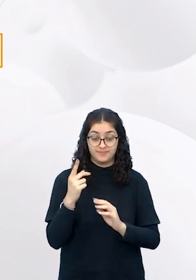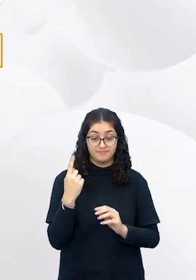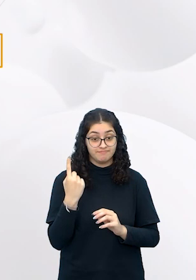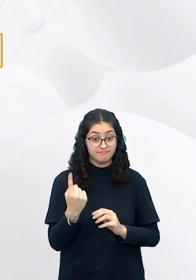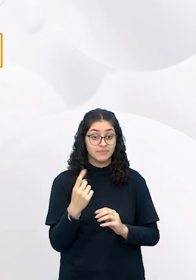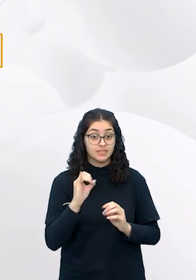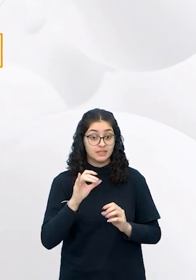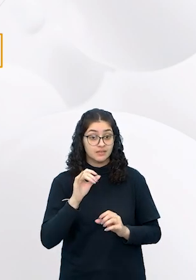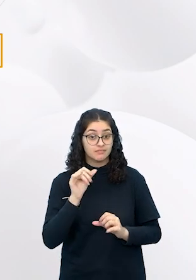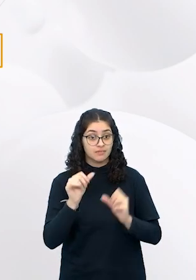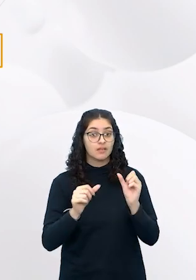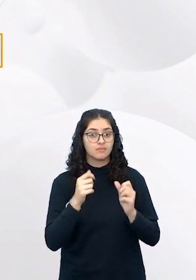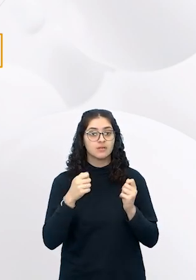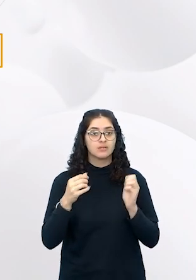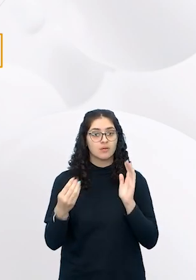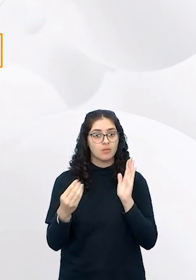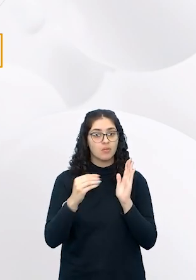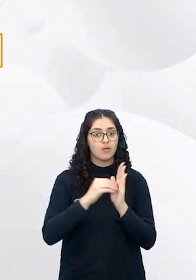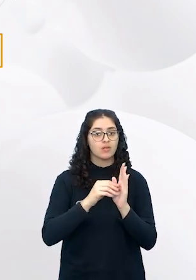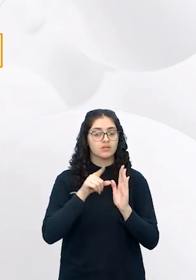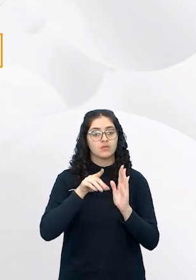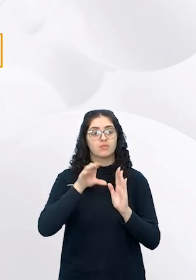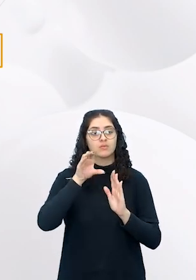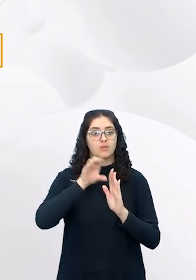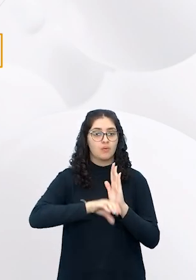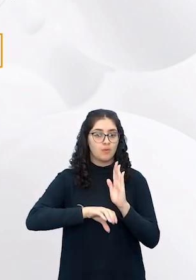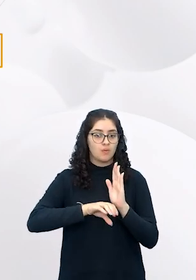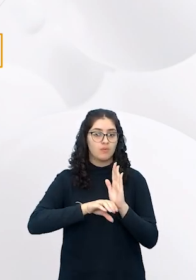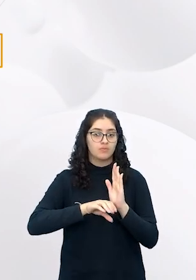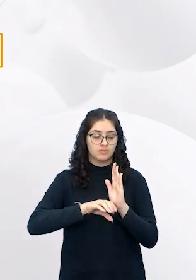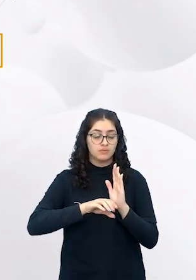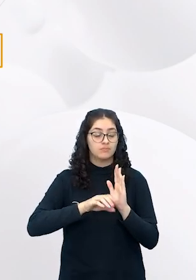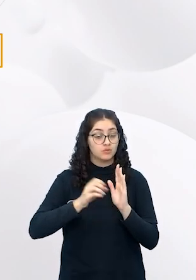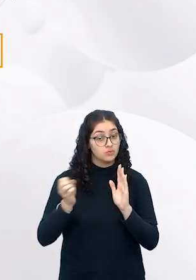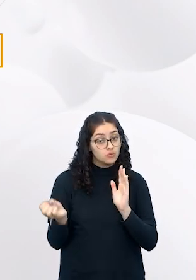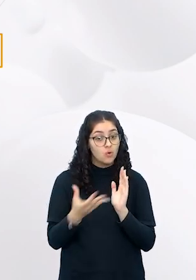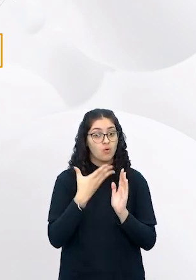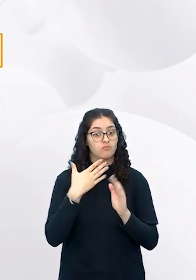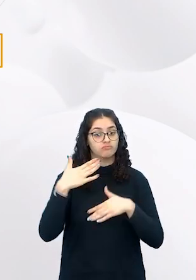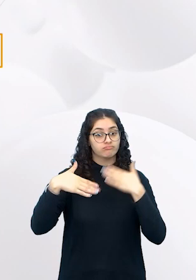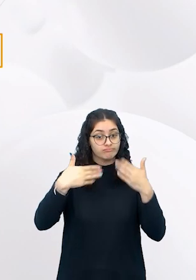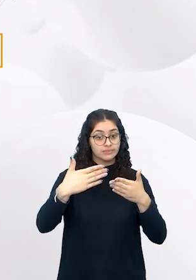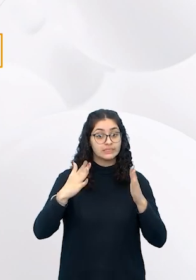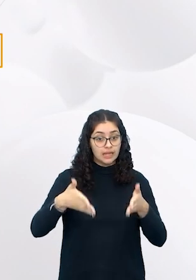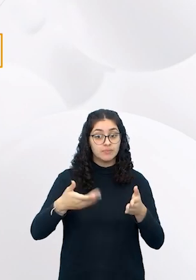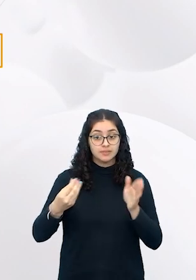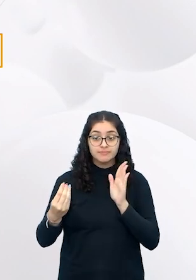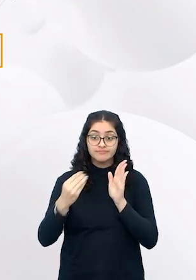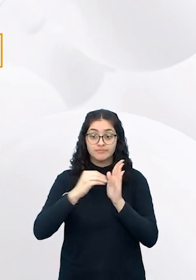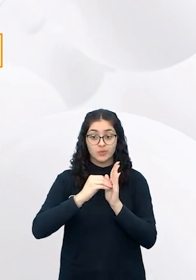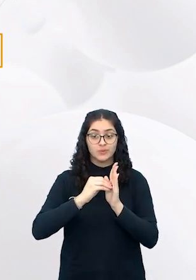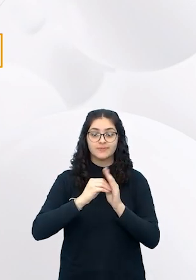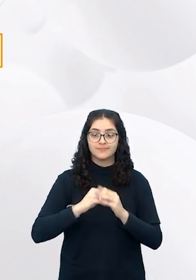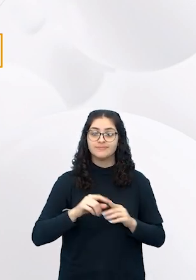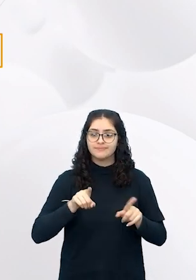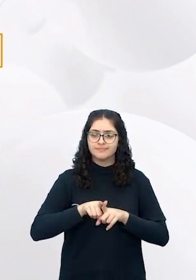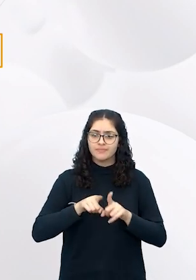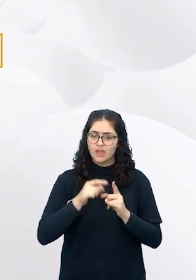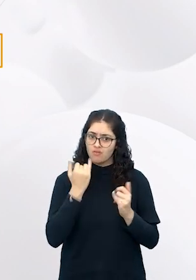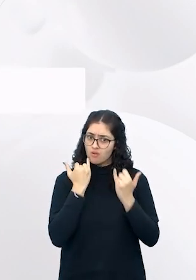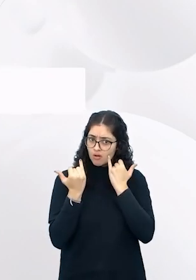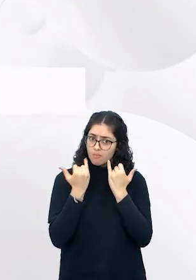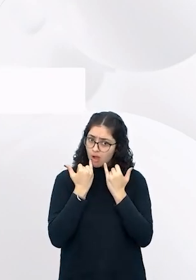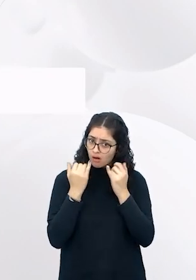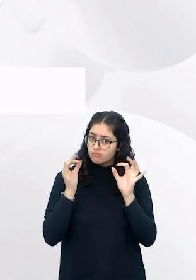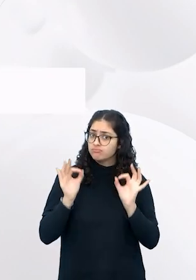estiver atualizada, você tem que inserir o seu currículo, portanto, atualizado. E, por fim, verificar se os dados estão